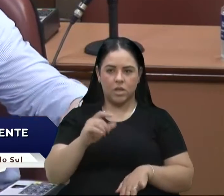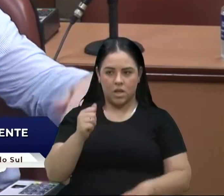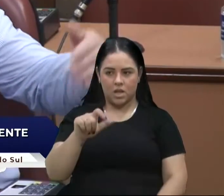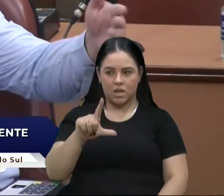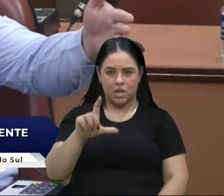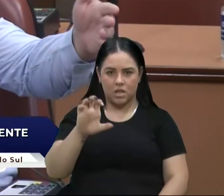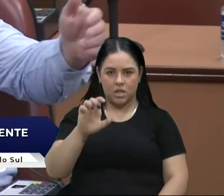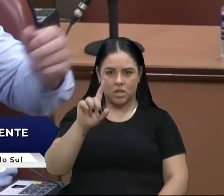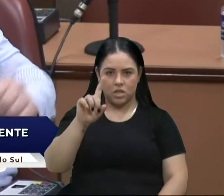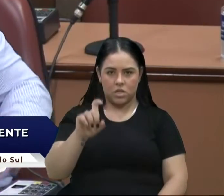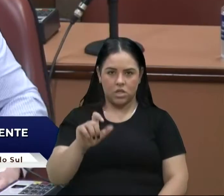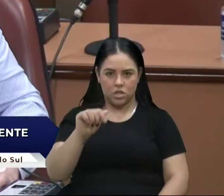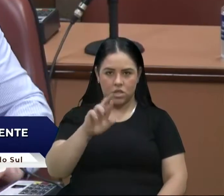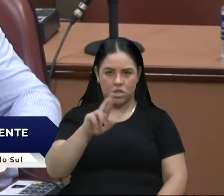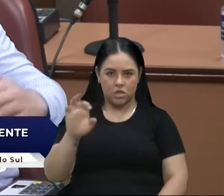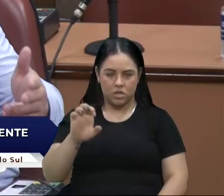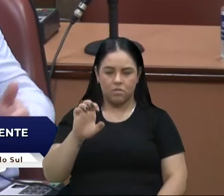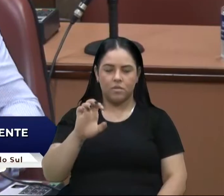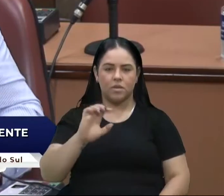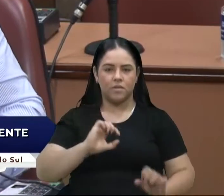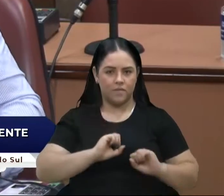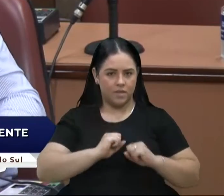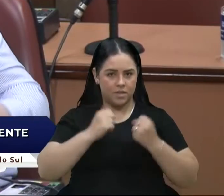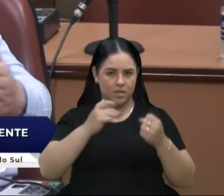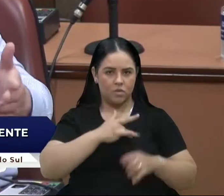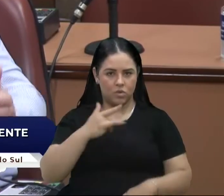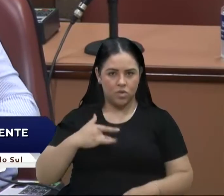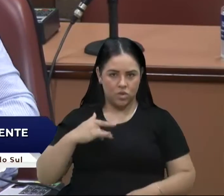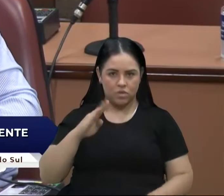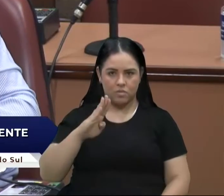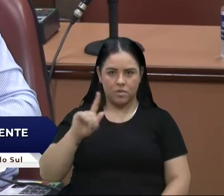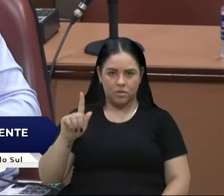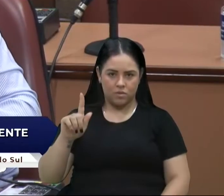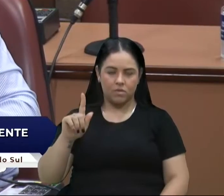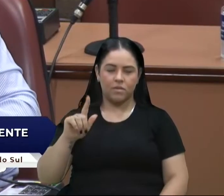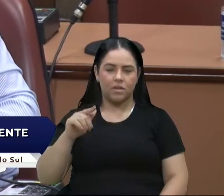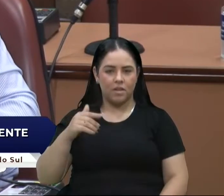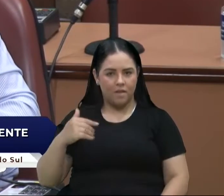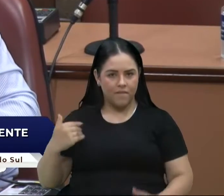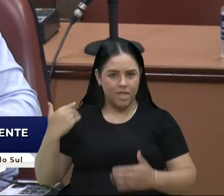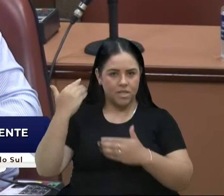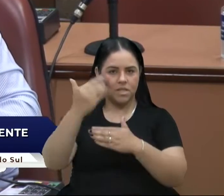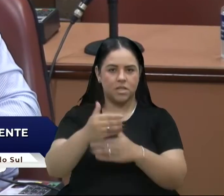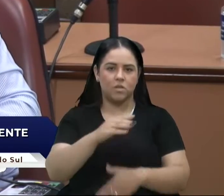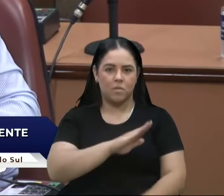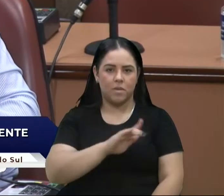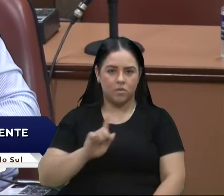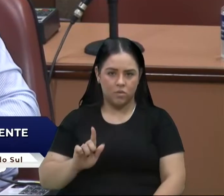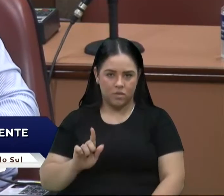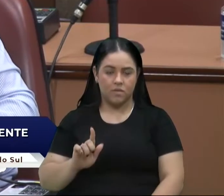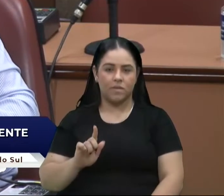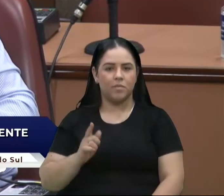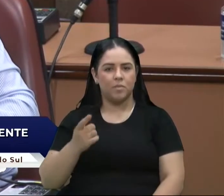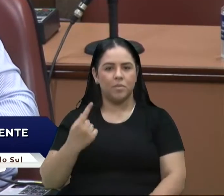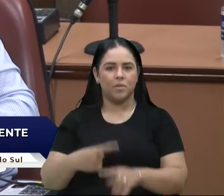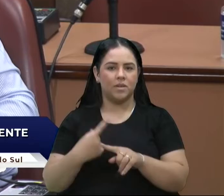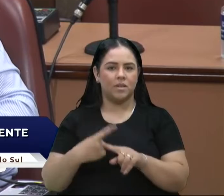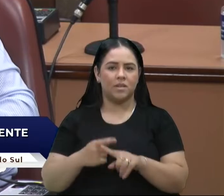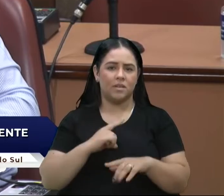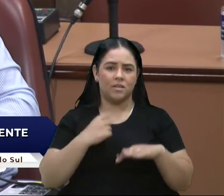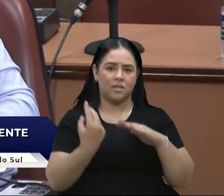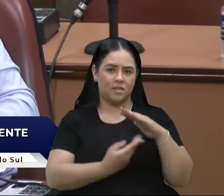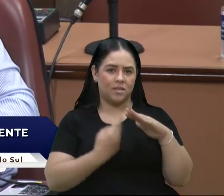a defesa da saúde de Bento Gonçalves, que está avançando, e lá a gente tem que ressaltar que é importante, grande parte desses serviços são